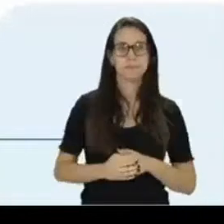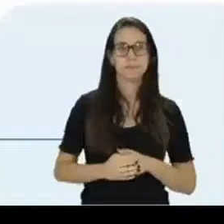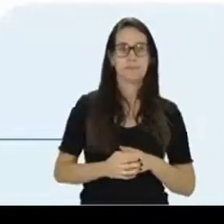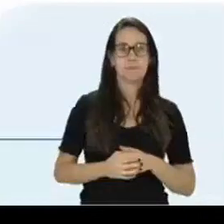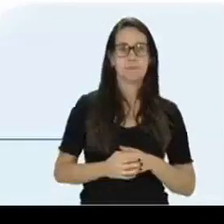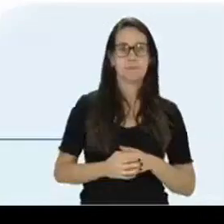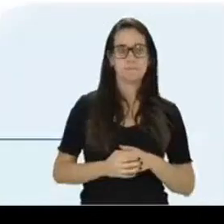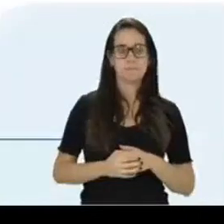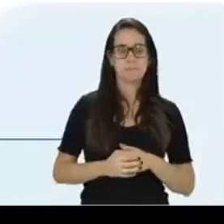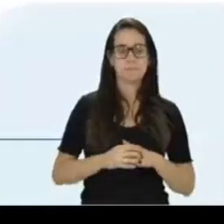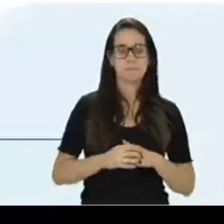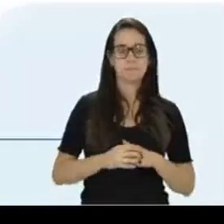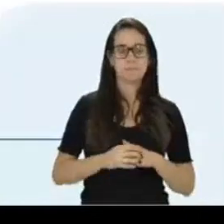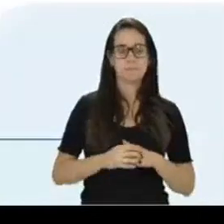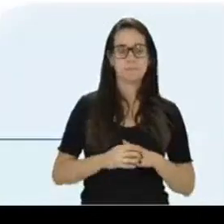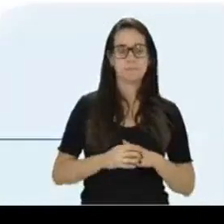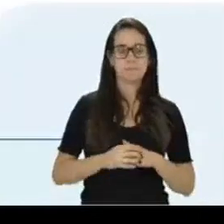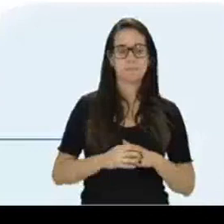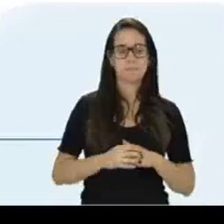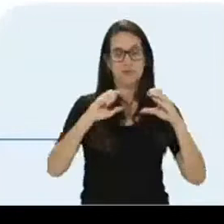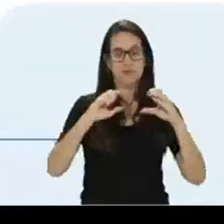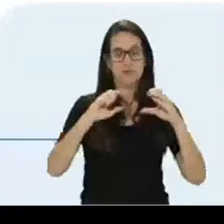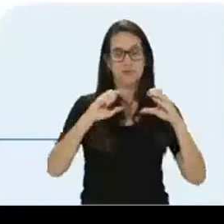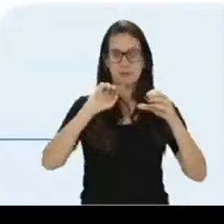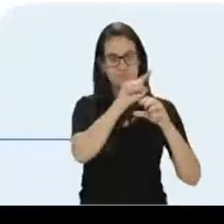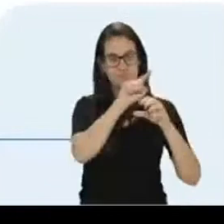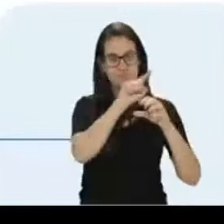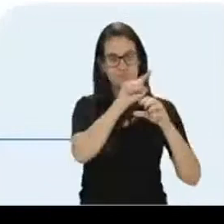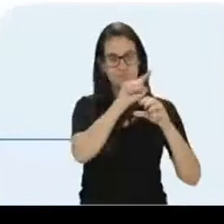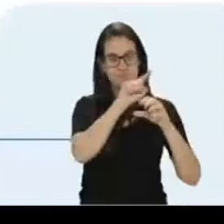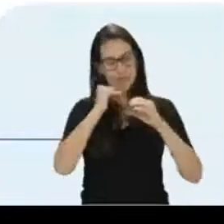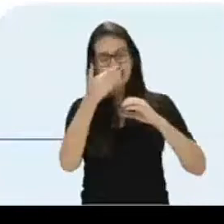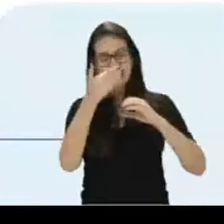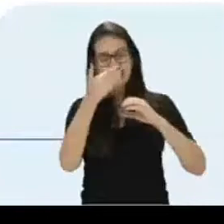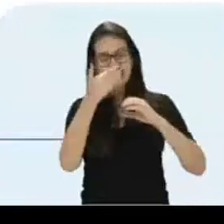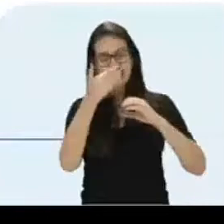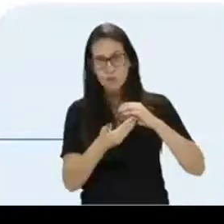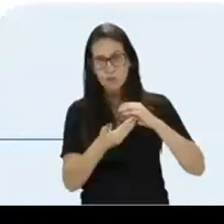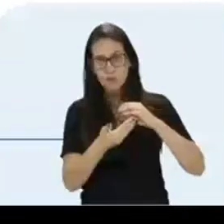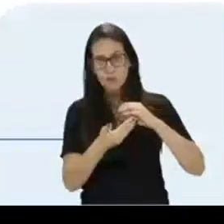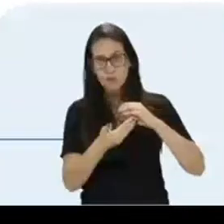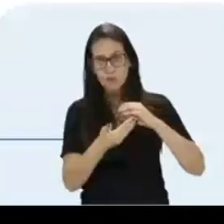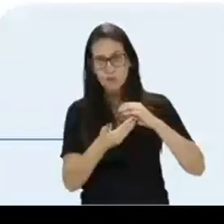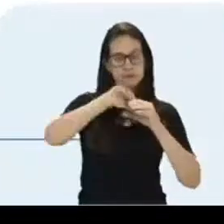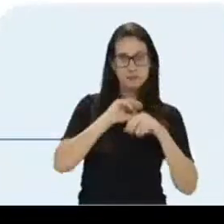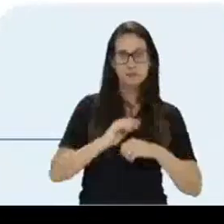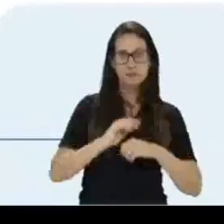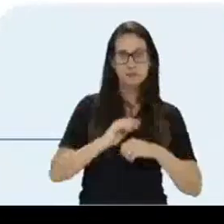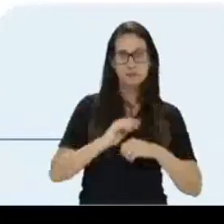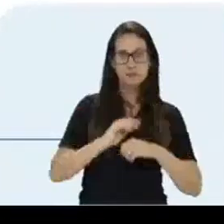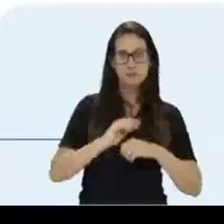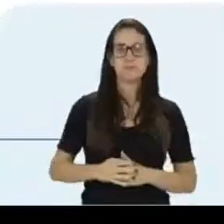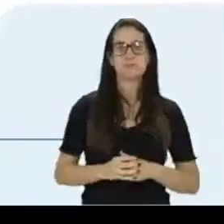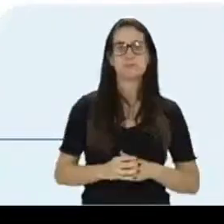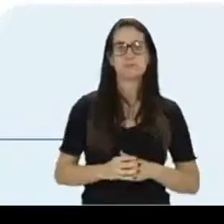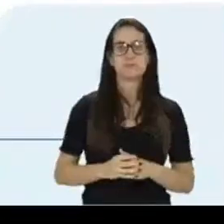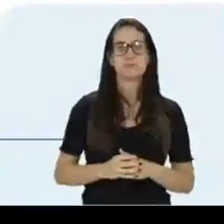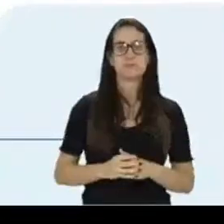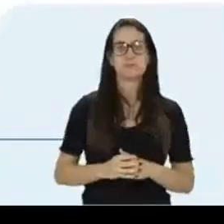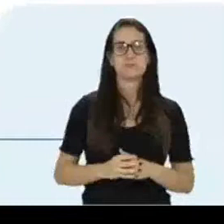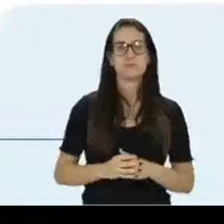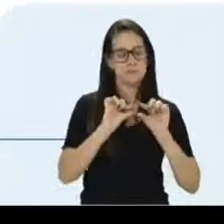meio externo, a face externa, né, que está voltada então para o meio extracelular, e uma